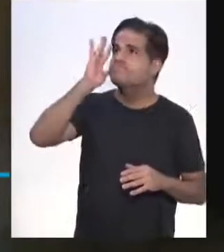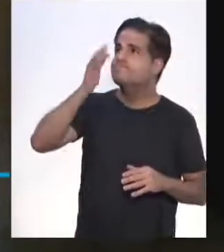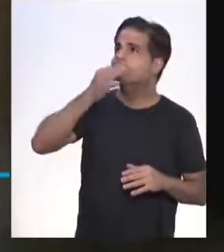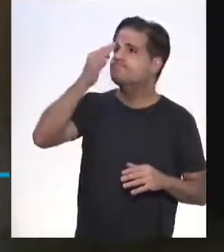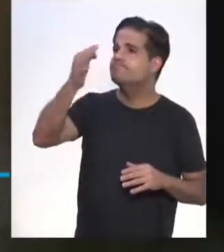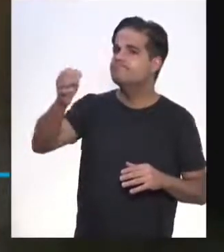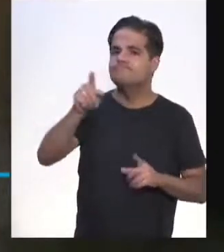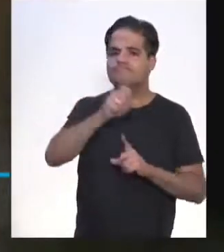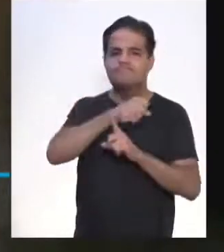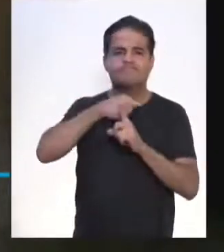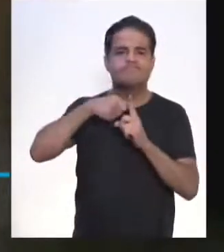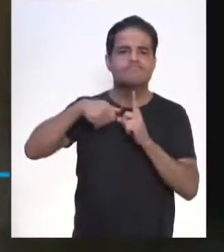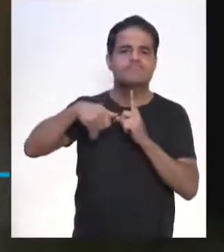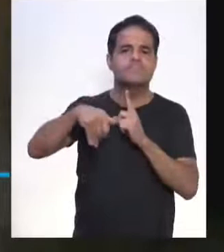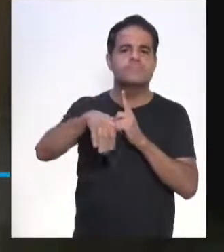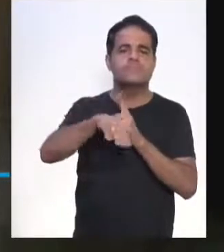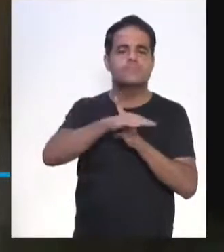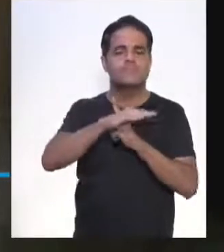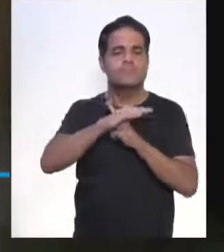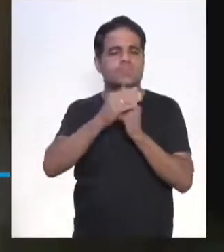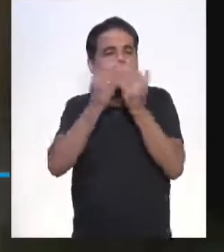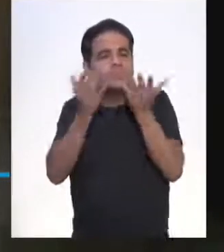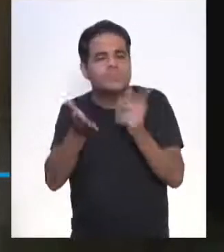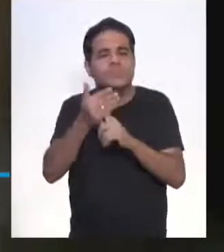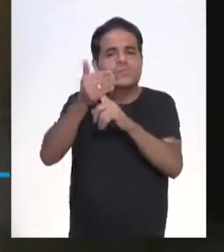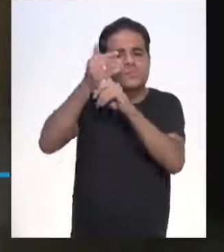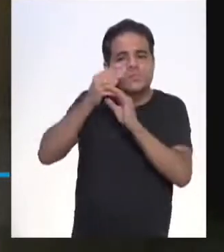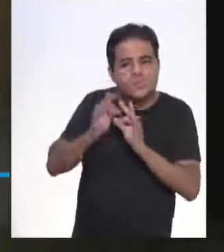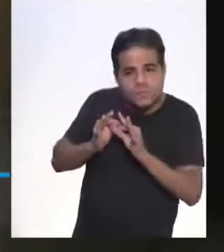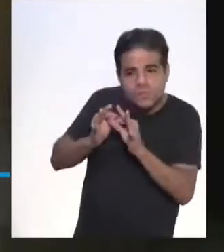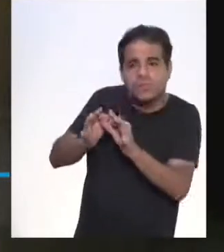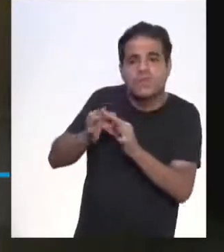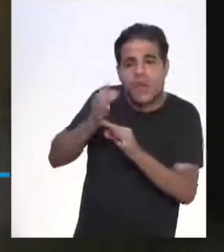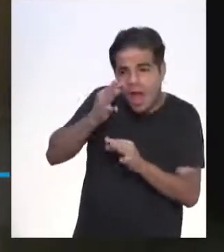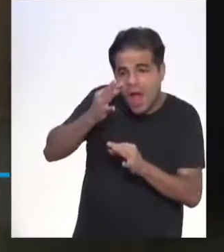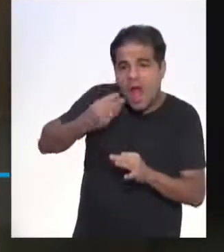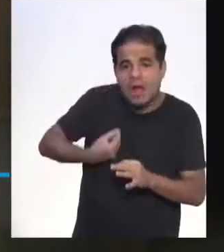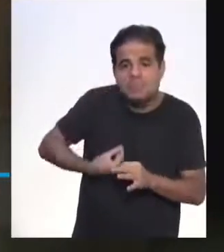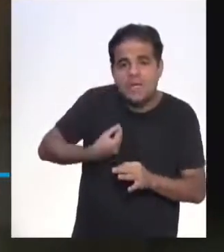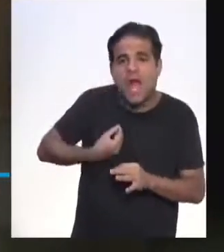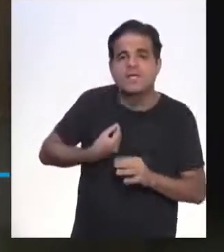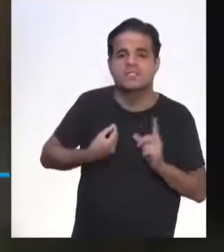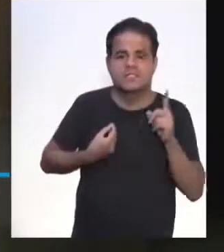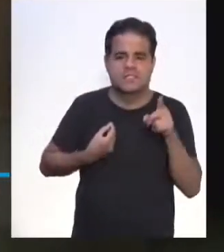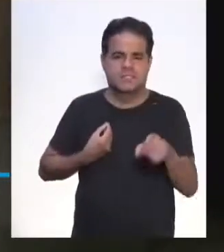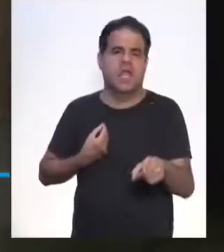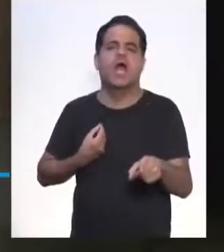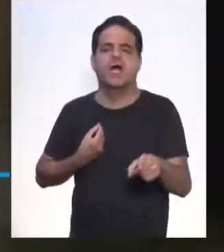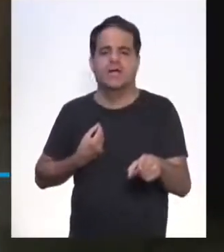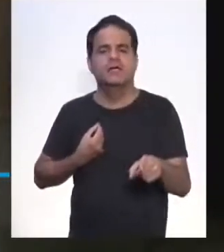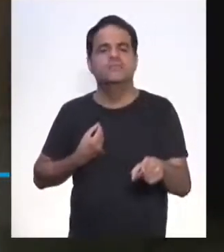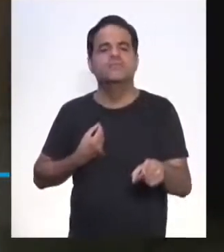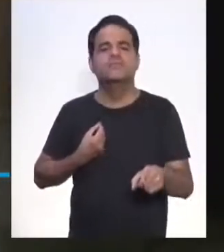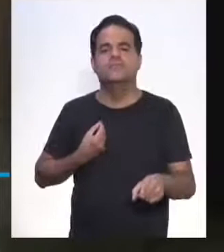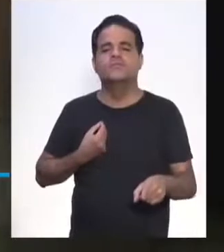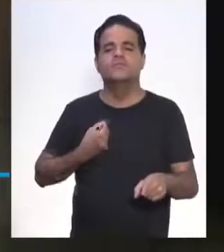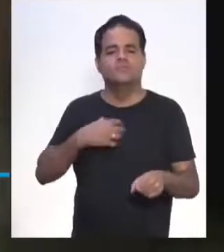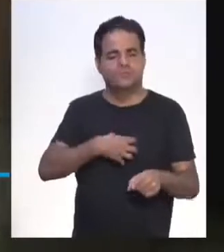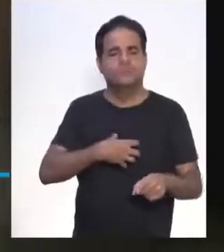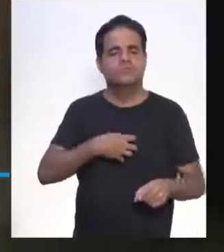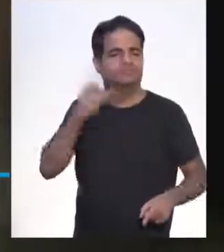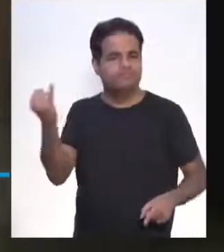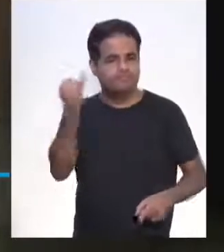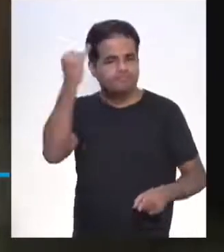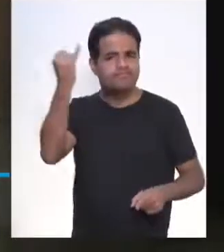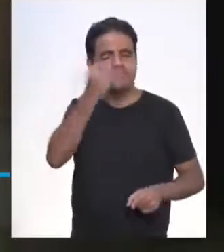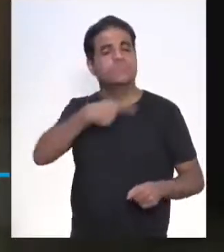uma sociedade na qual a tecnologia se faz cada vez mais presente de uma forma inelutável, a um tal ponto em